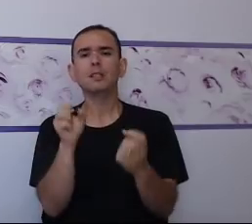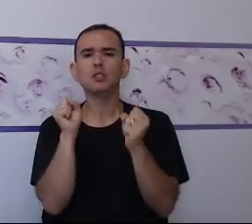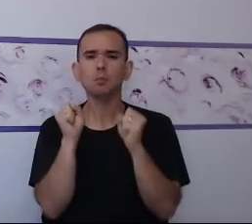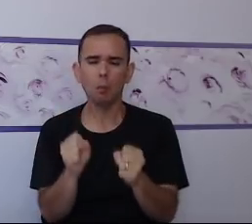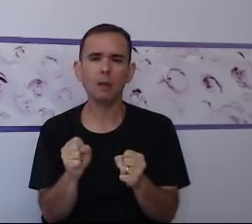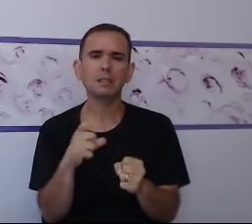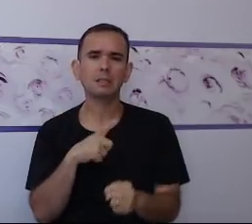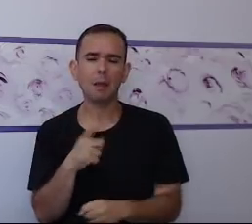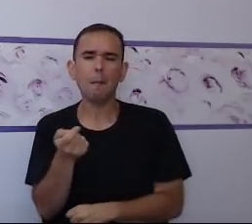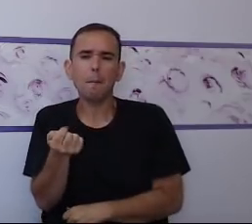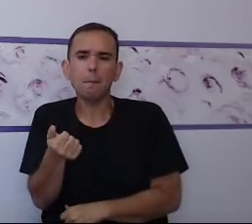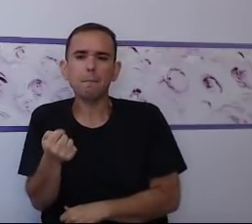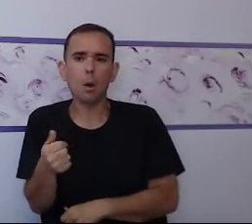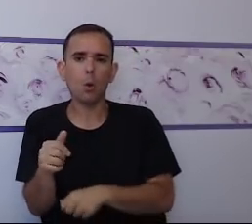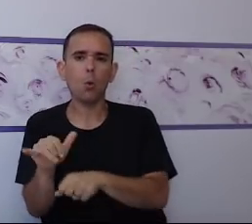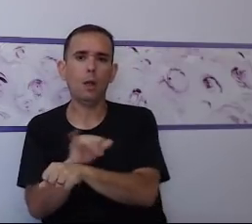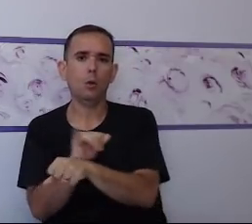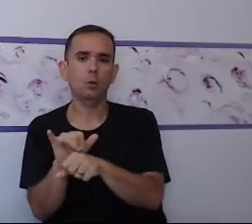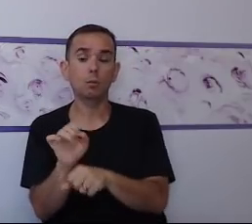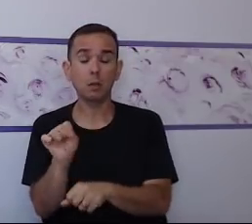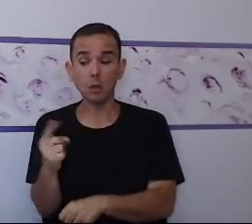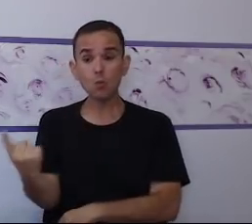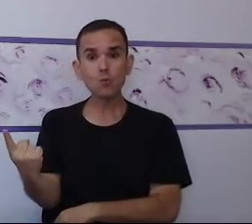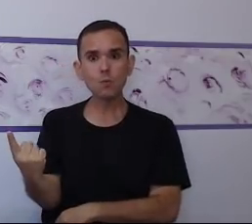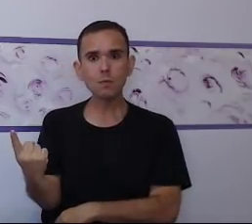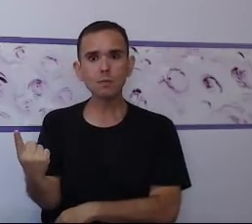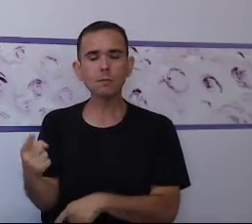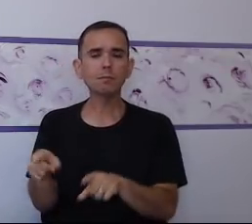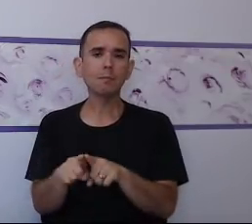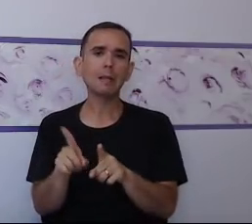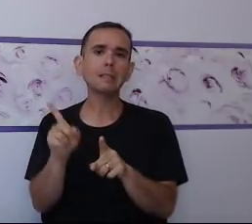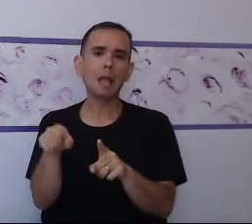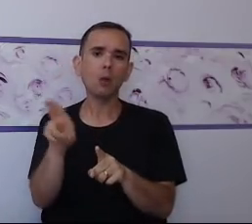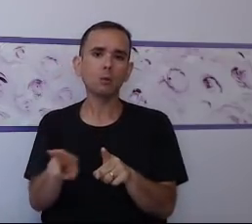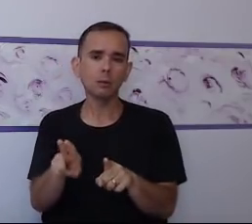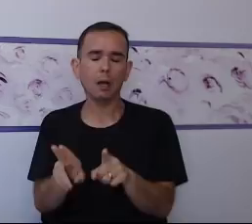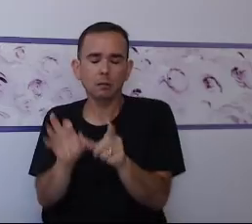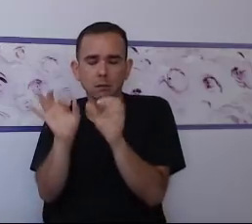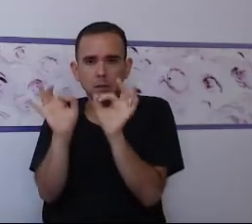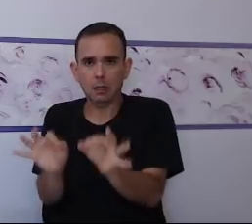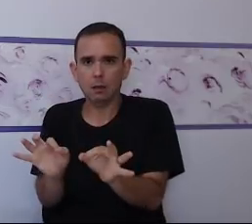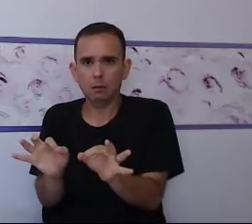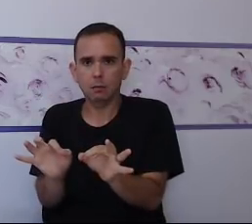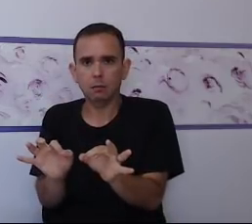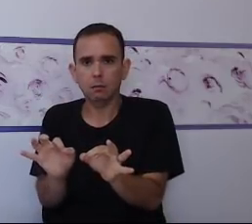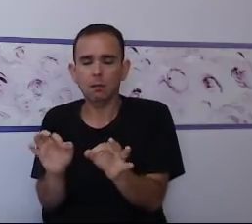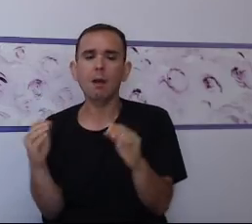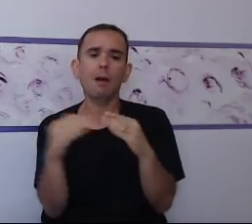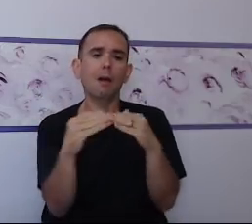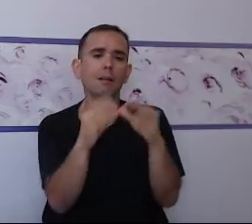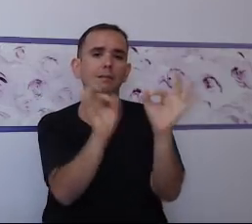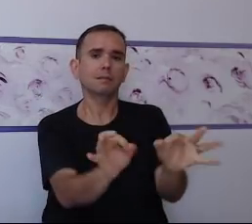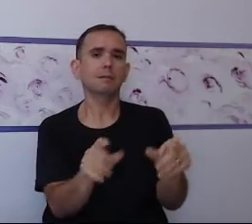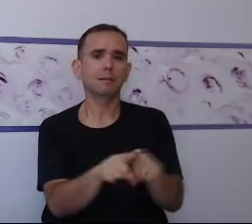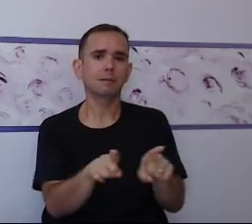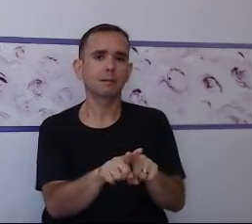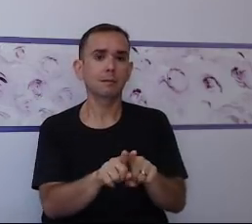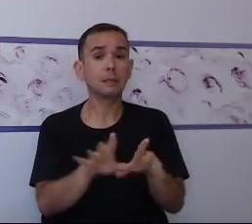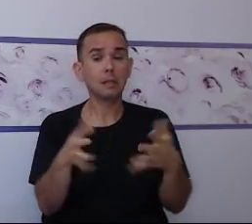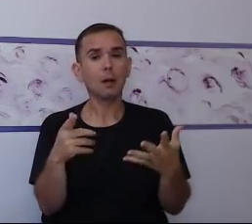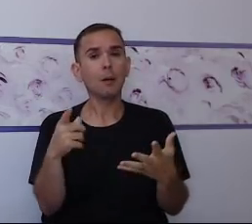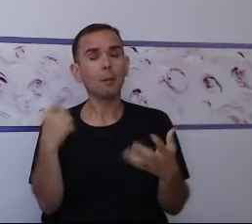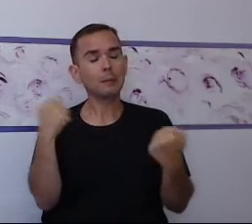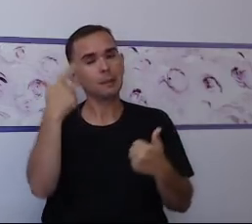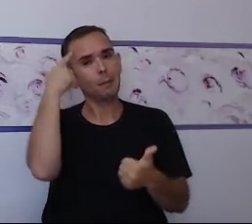pouco recurso, a gente poderia ter um recurso daquele, mas que, se utilizado da forma correta, ele seria eficiente. Então, a gente tem